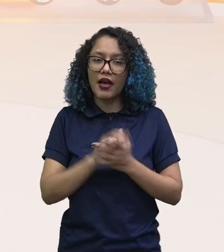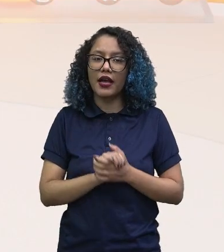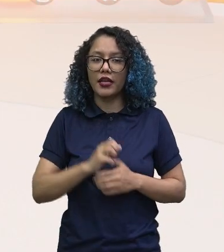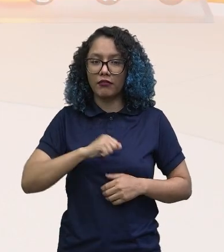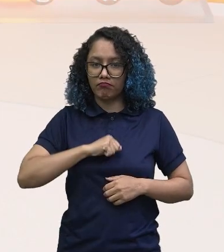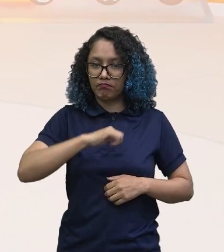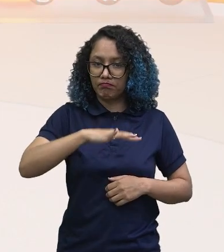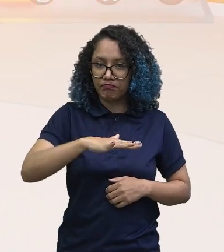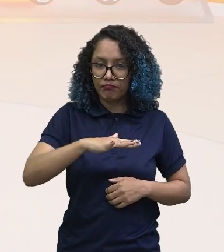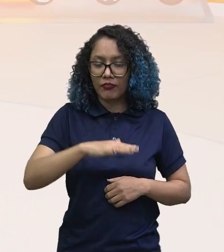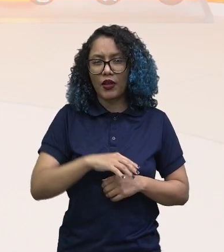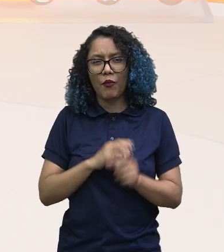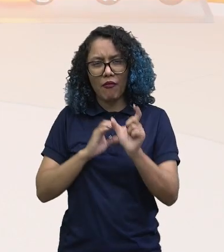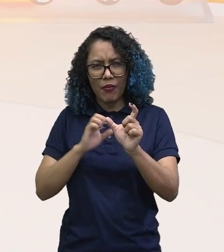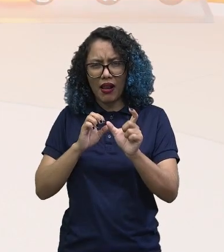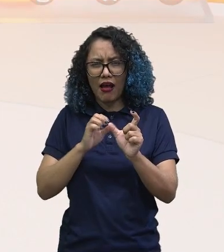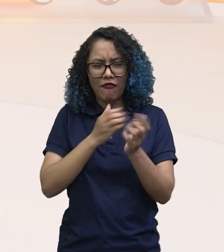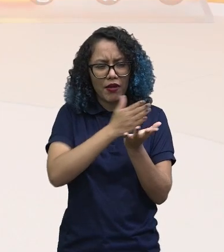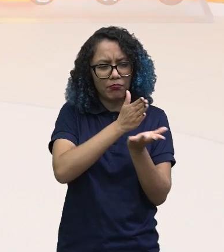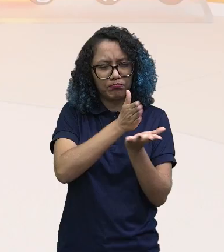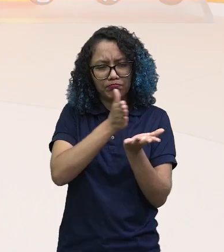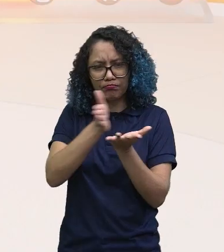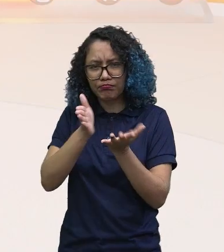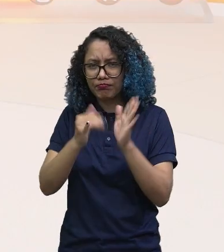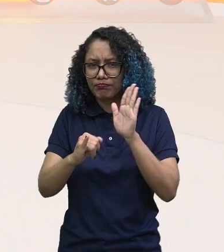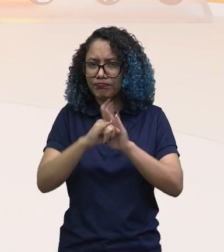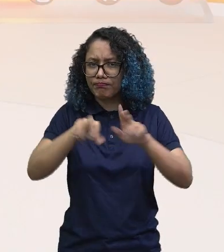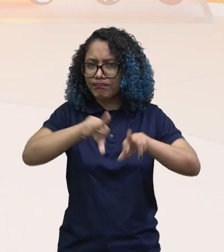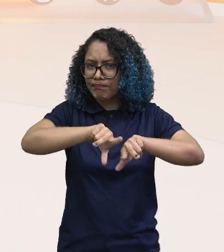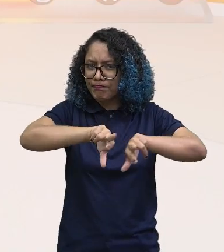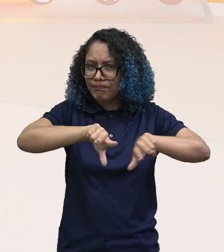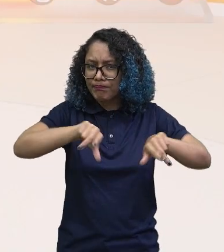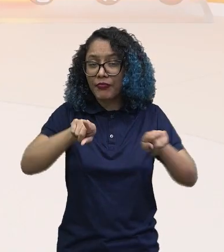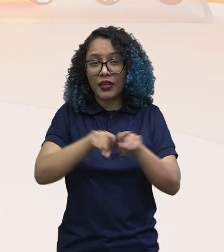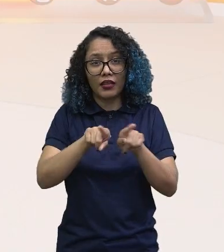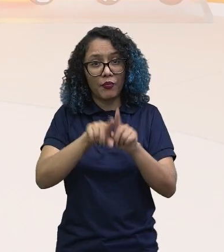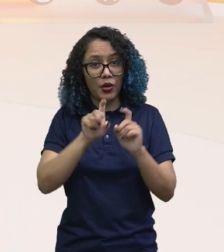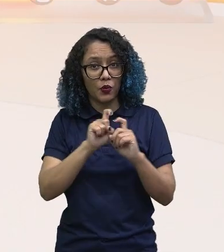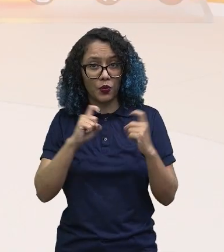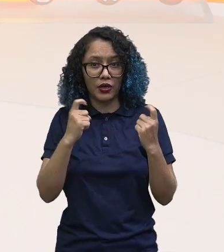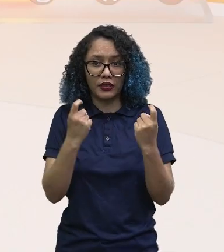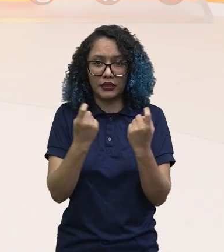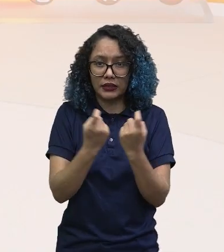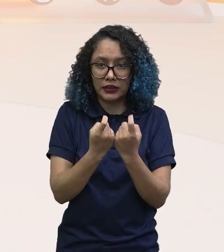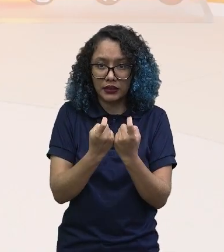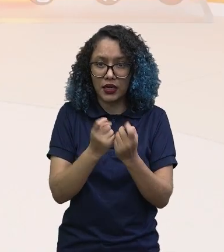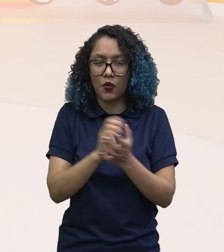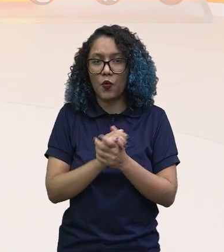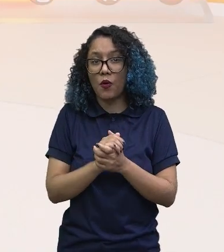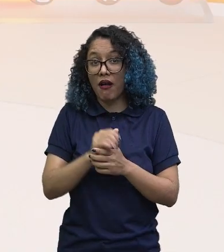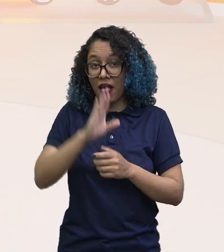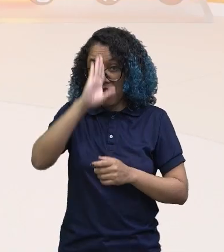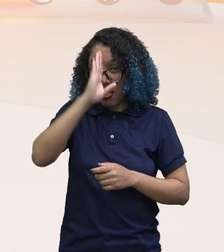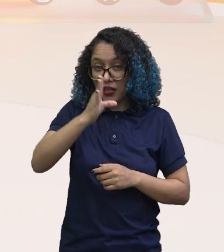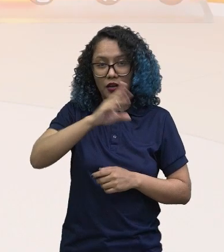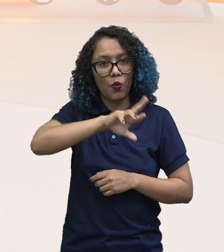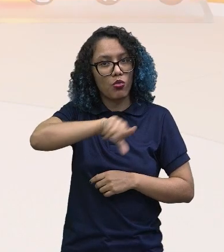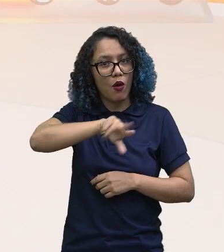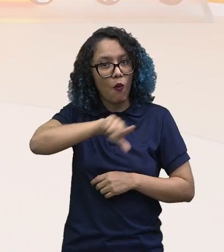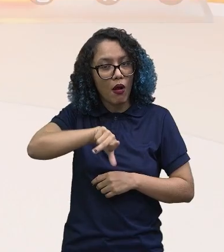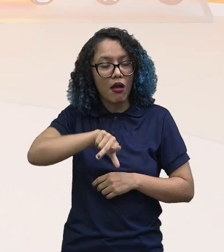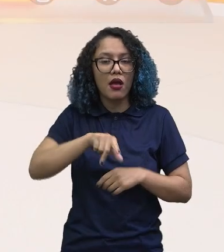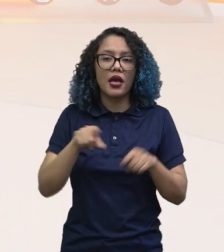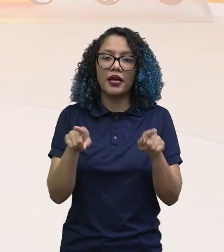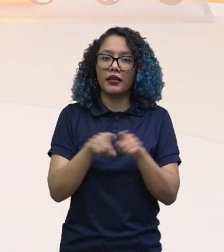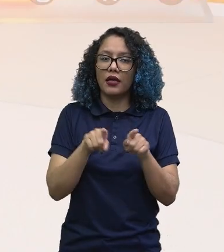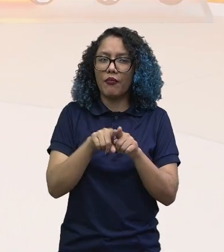termo amplo, né, que engloba diversas identidades e orientações não heteronormativas, também